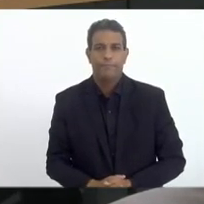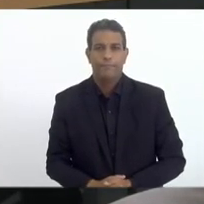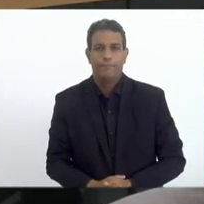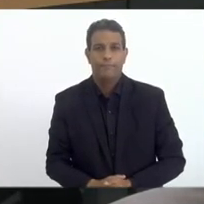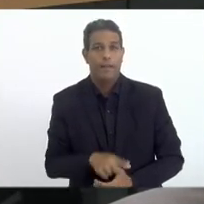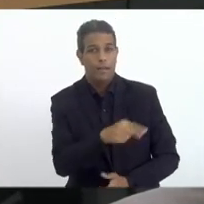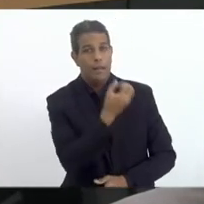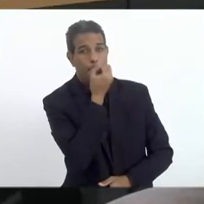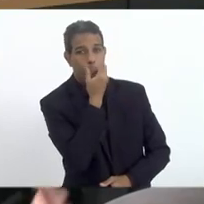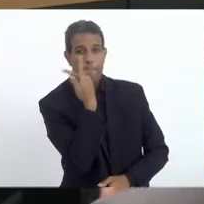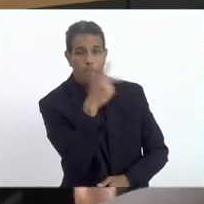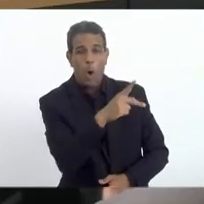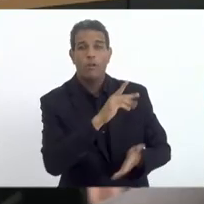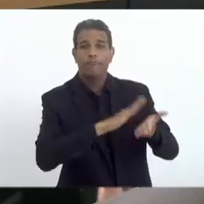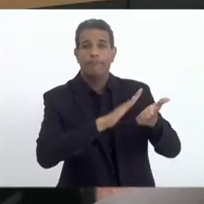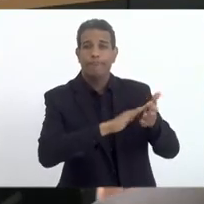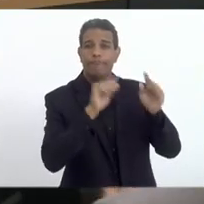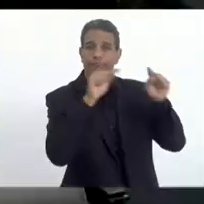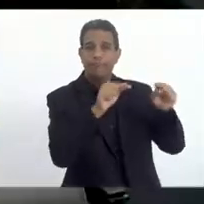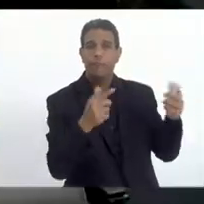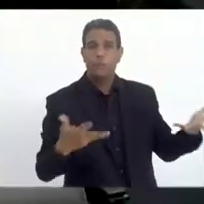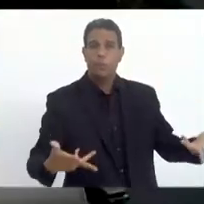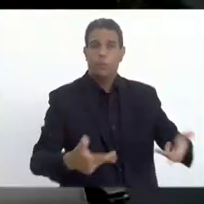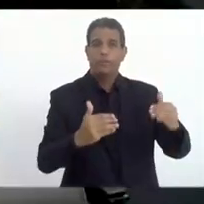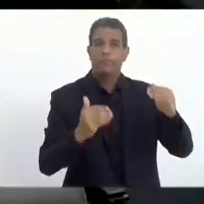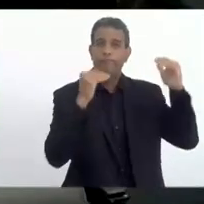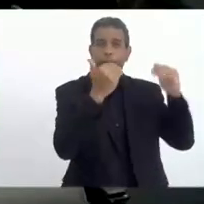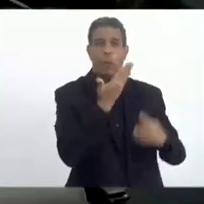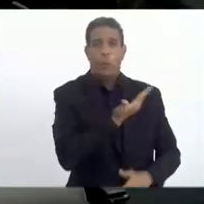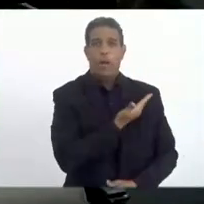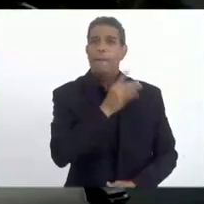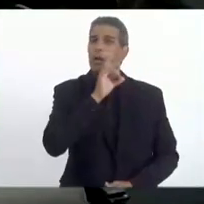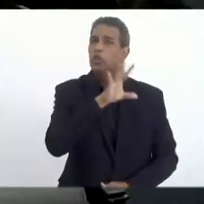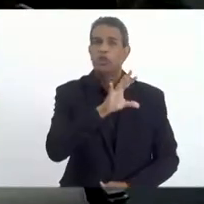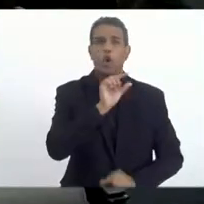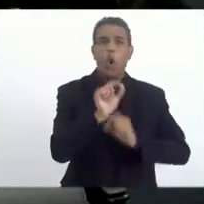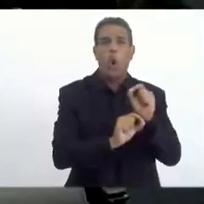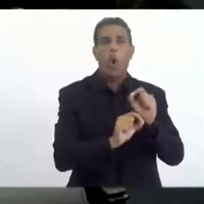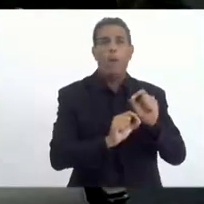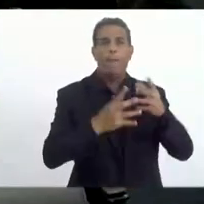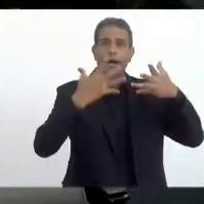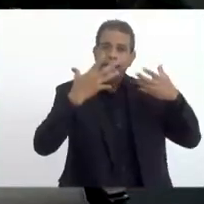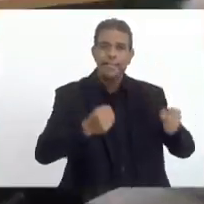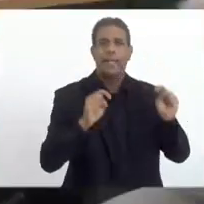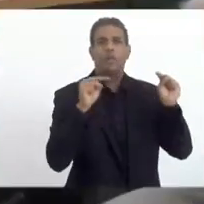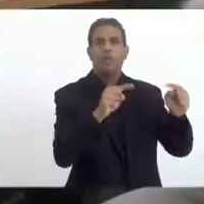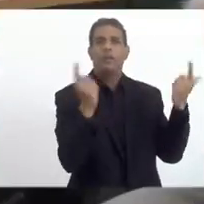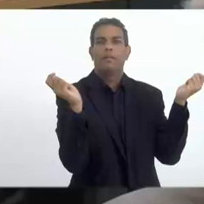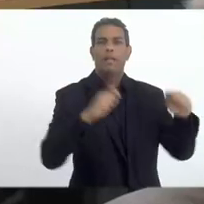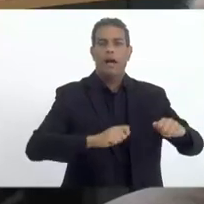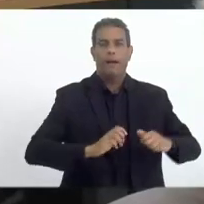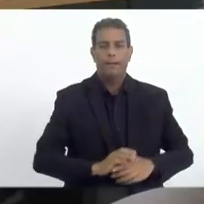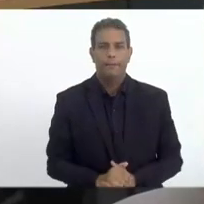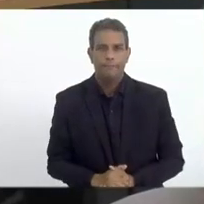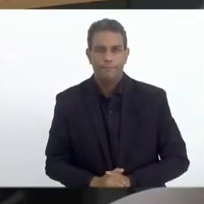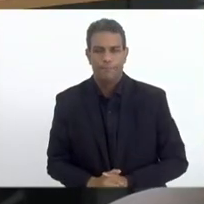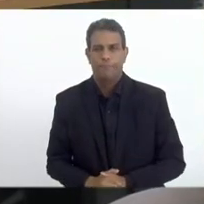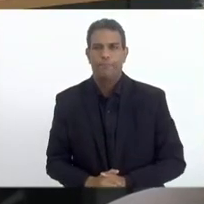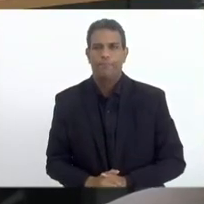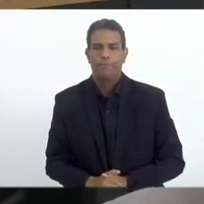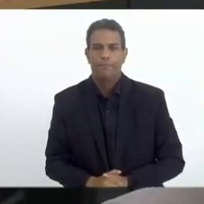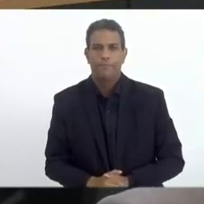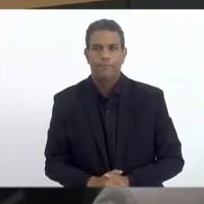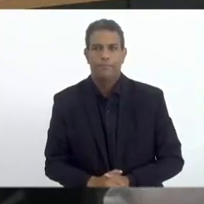Ainda bem que ele me qualificou, ainda bem que ele me qualificou como amigo só. Já estou satisfeito. Obrigado.